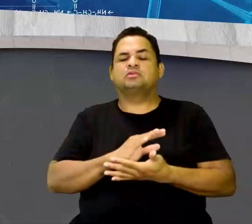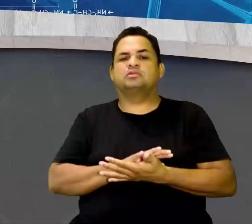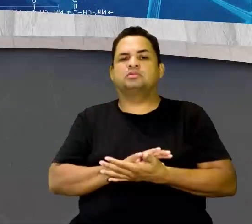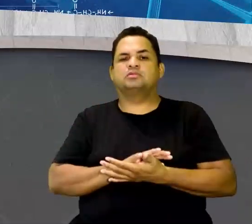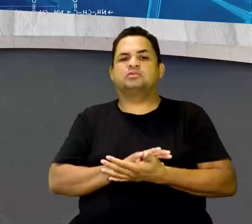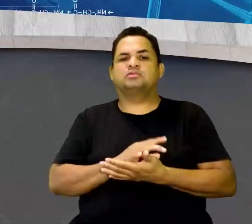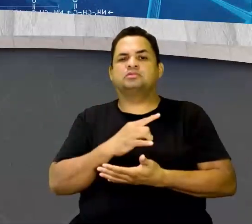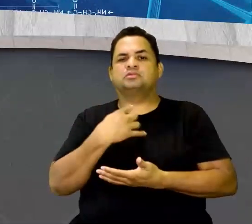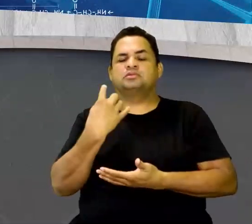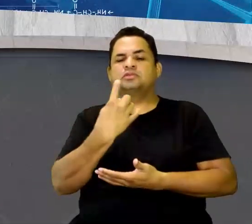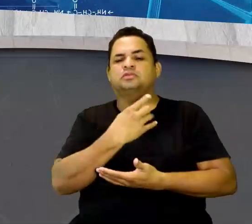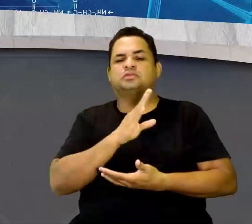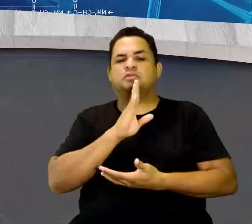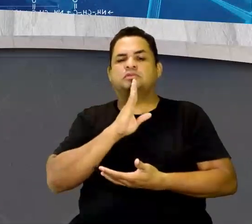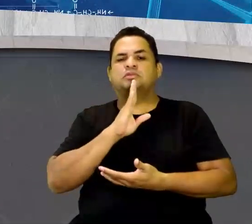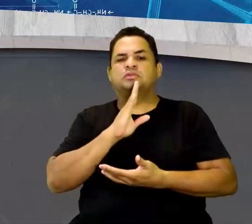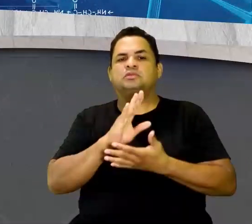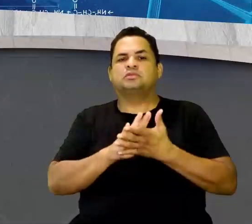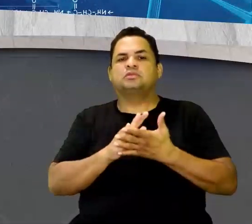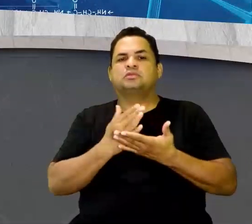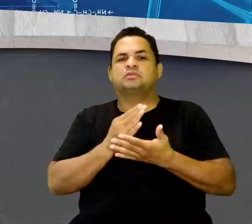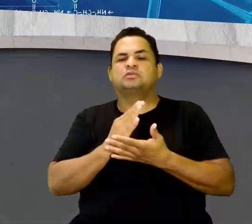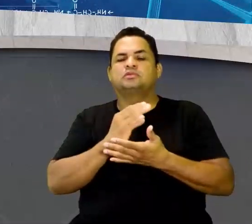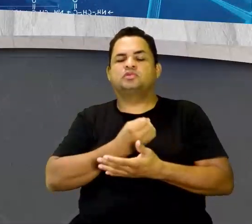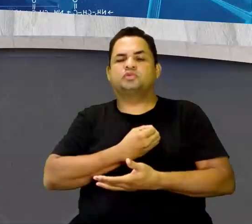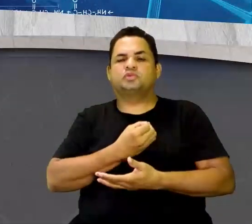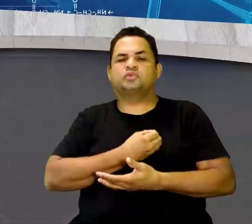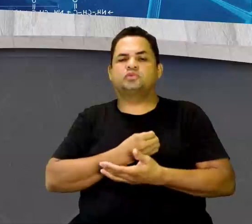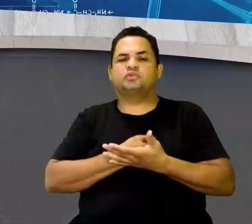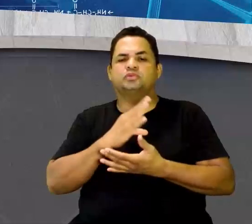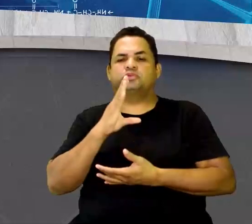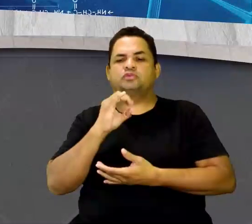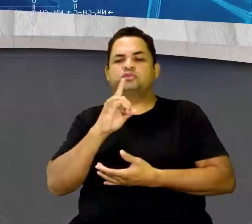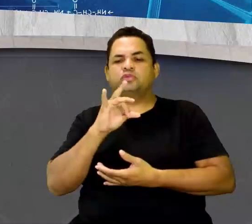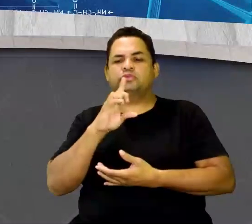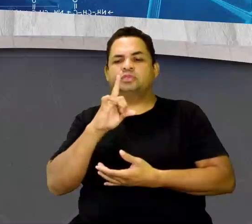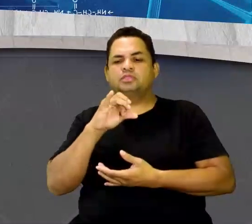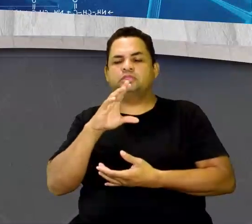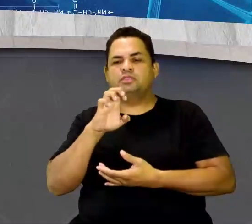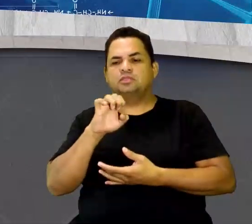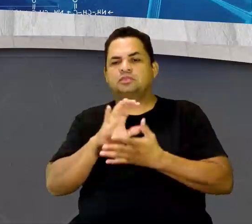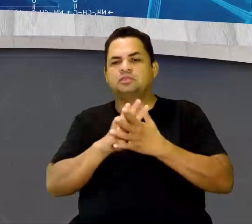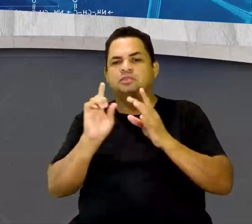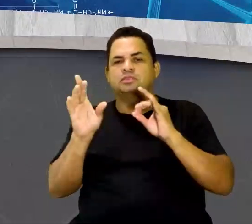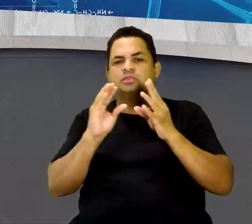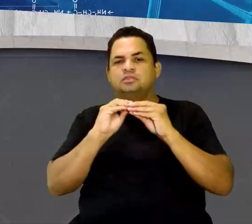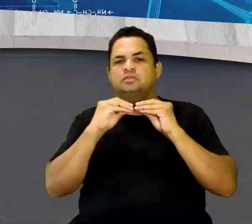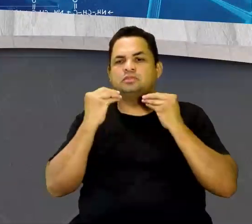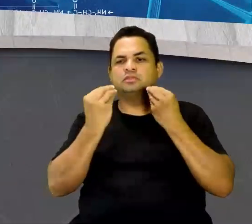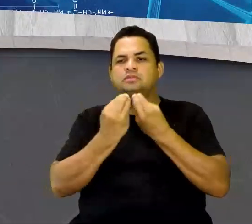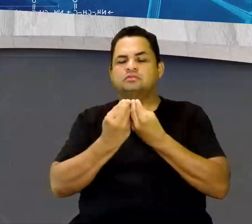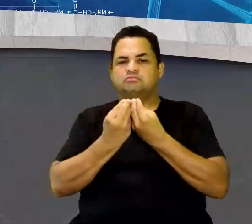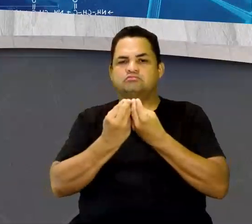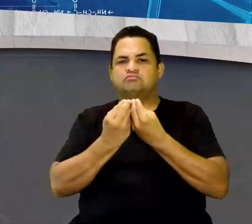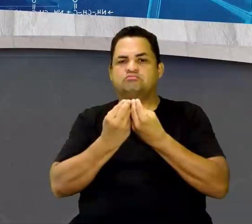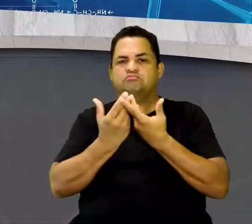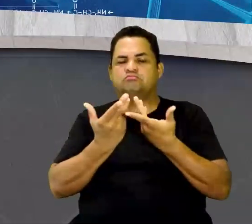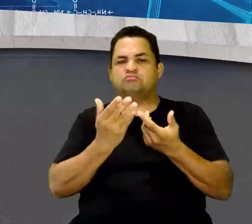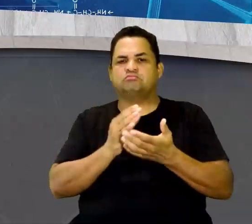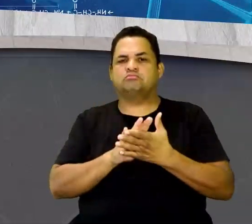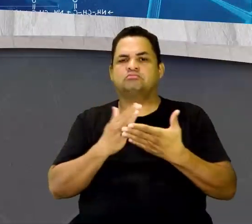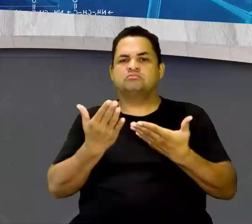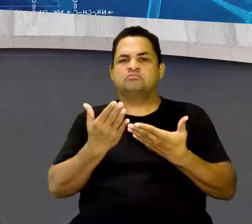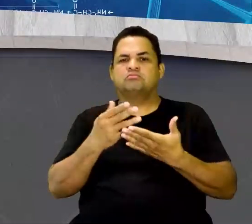nós conhecemos os coeficientes de solubilidade de cada substância no geral. Então, para